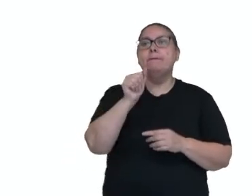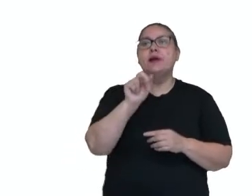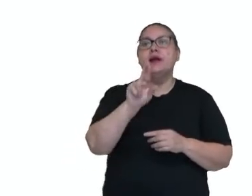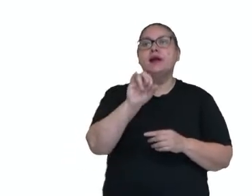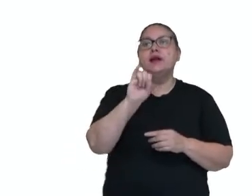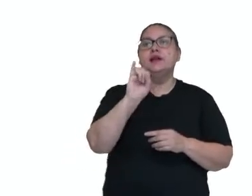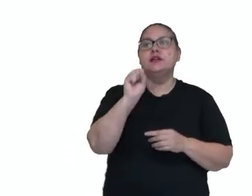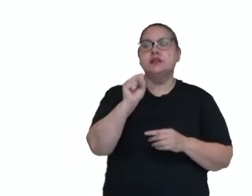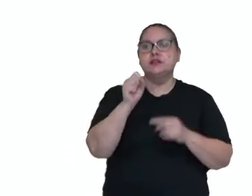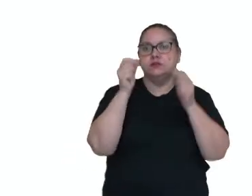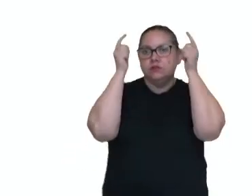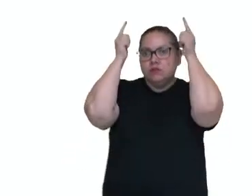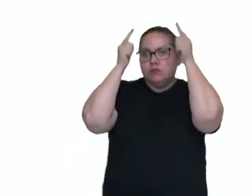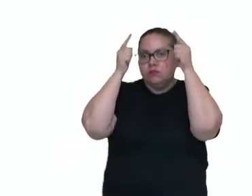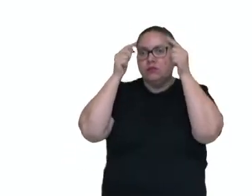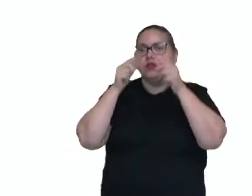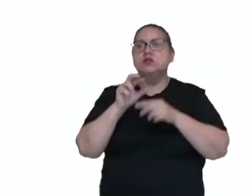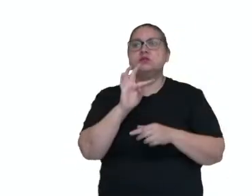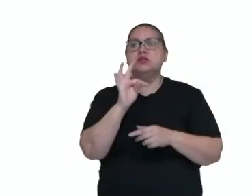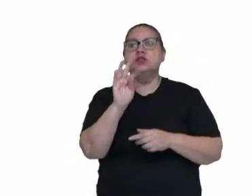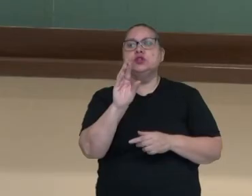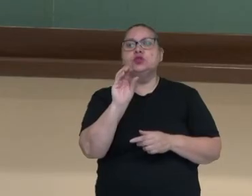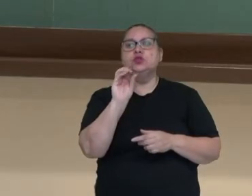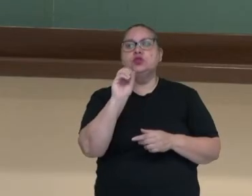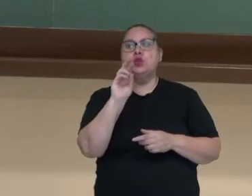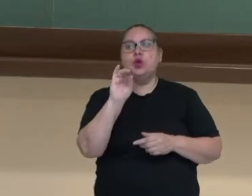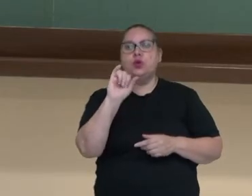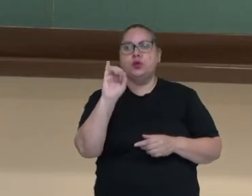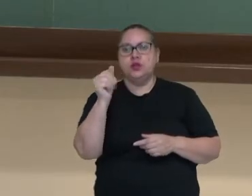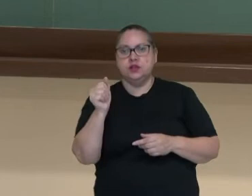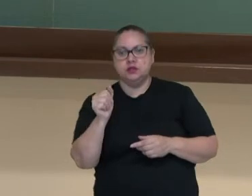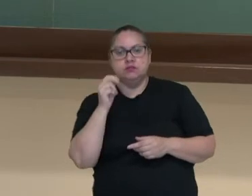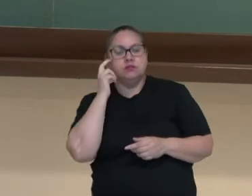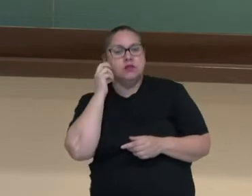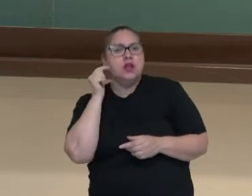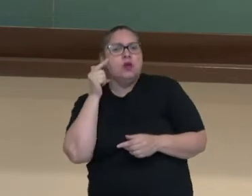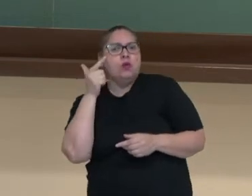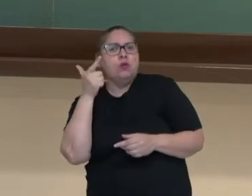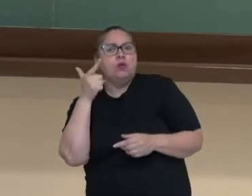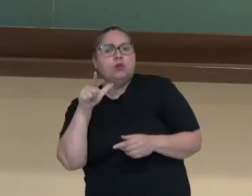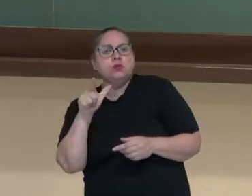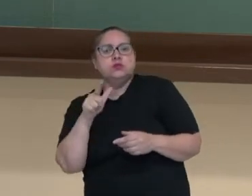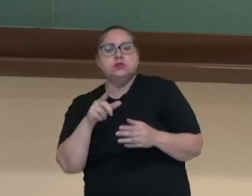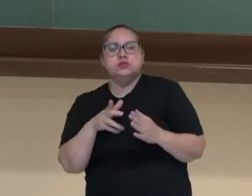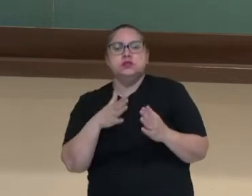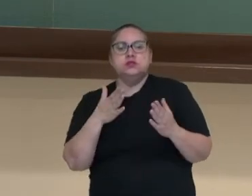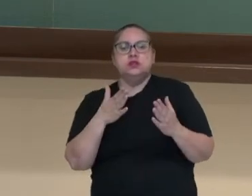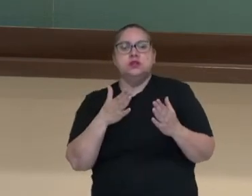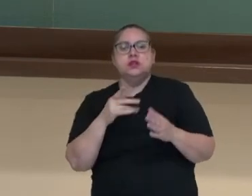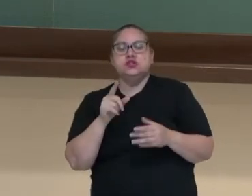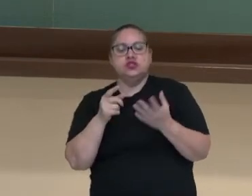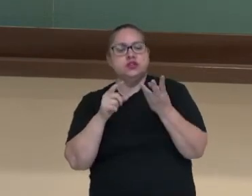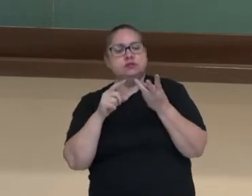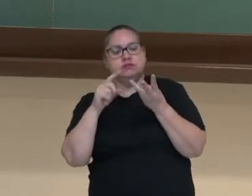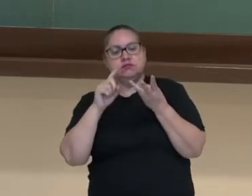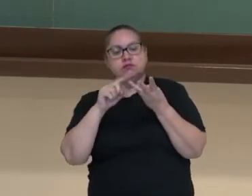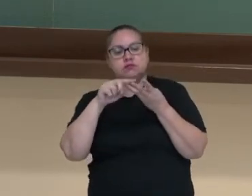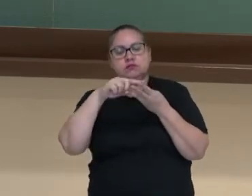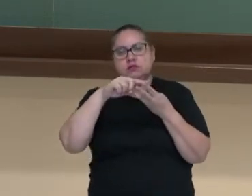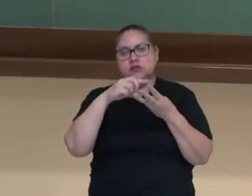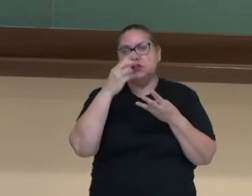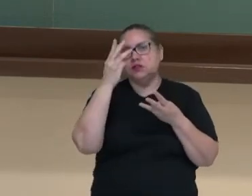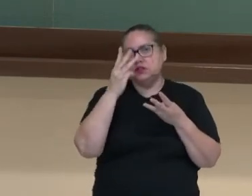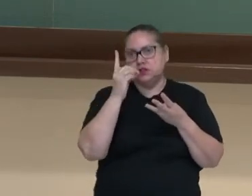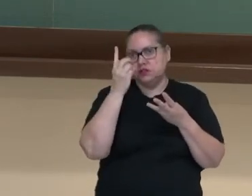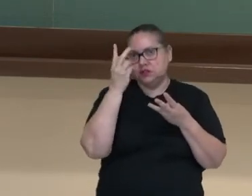influenciado pela deusa Afrodite numa disputa entre as outras deusas. Hera, Atenas, né? Paris